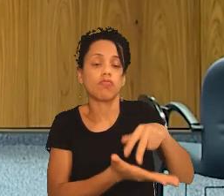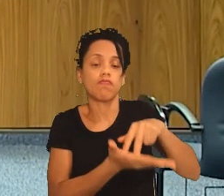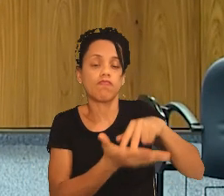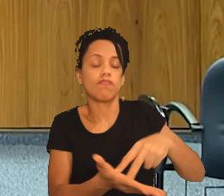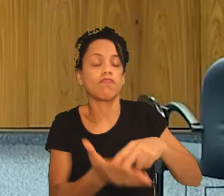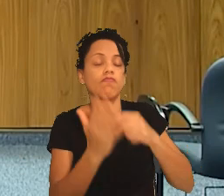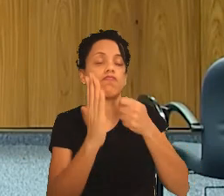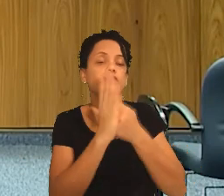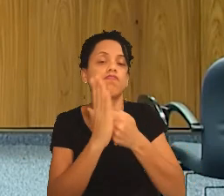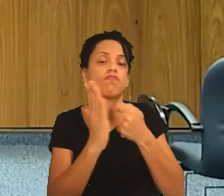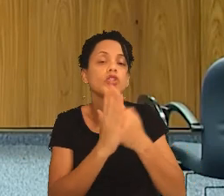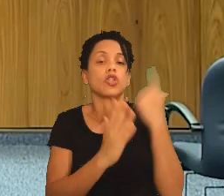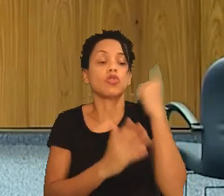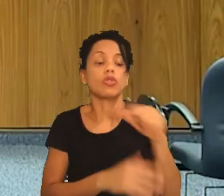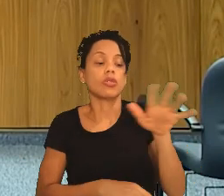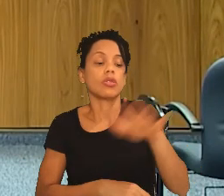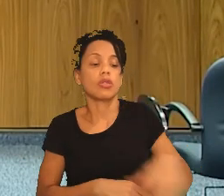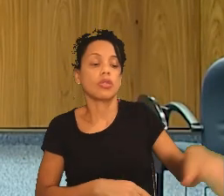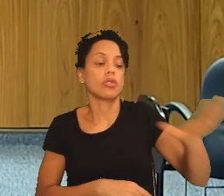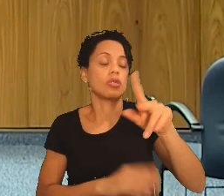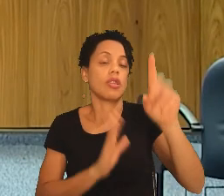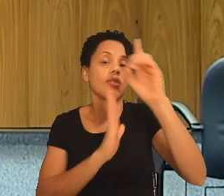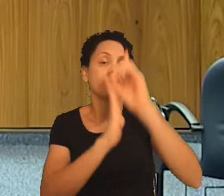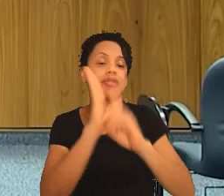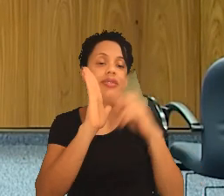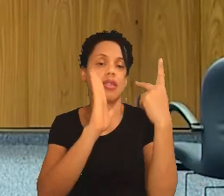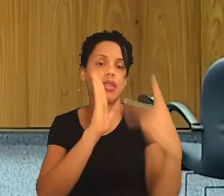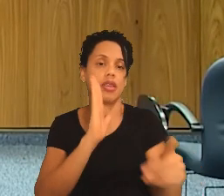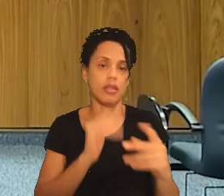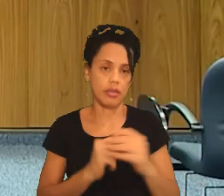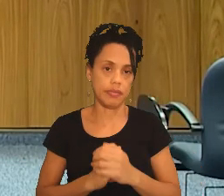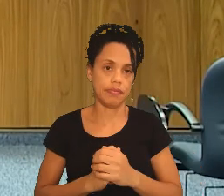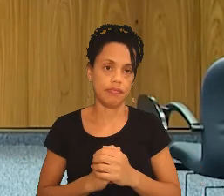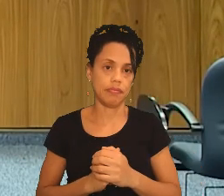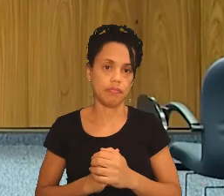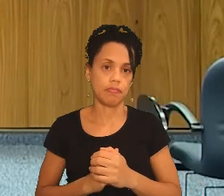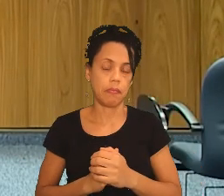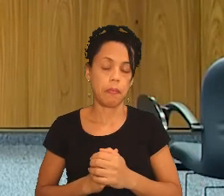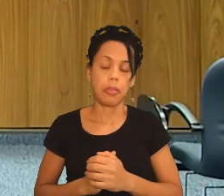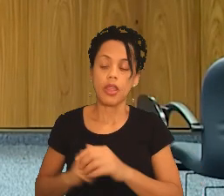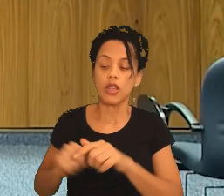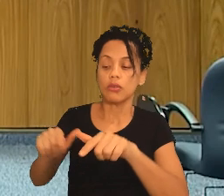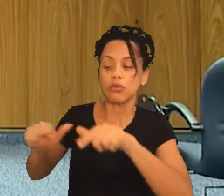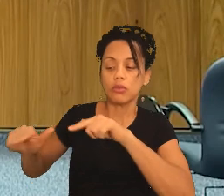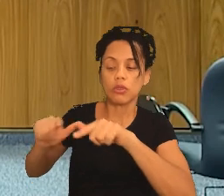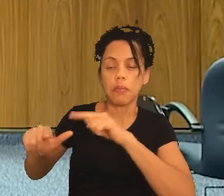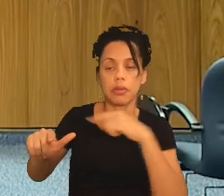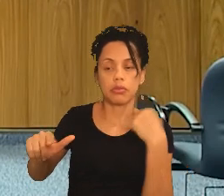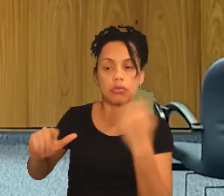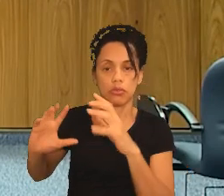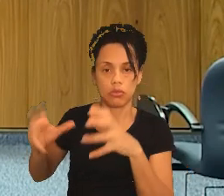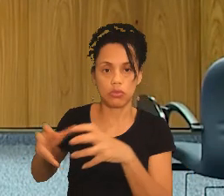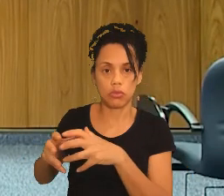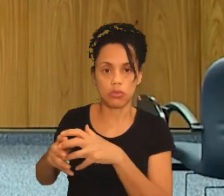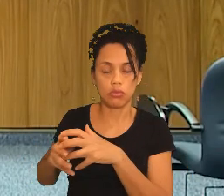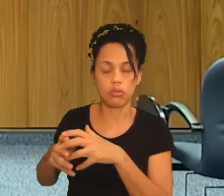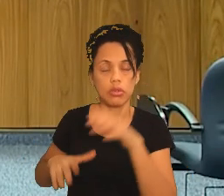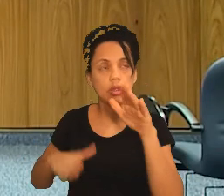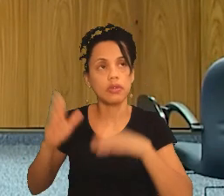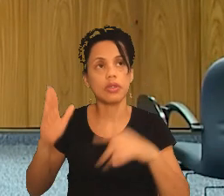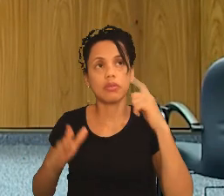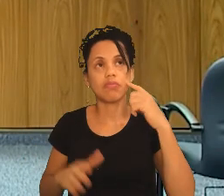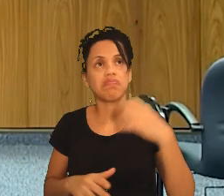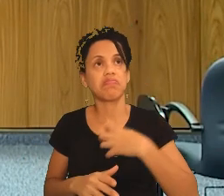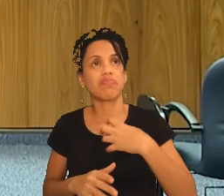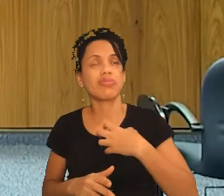sofrido, mas se exige que tenha sido renitente, que tenha sido manifesto e que eles tenham resistido para você